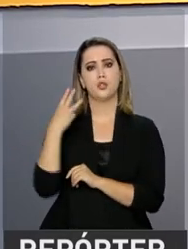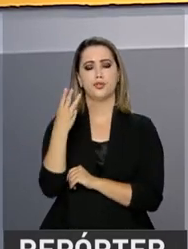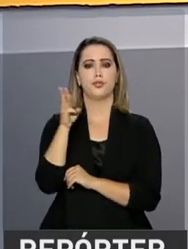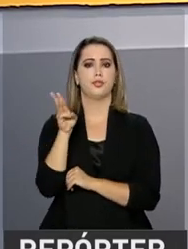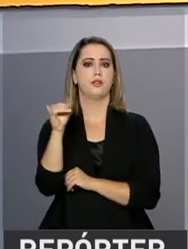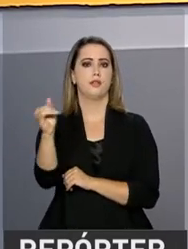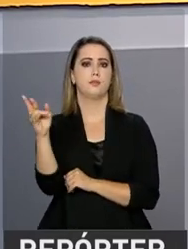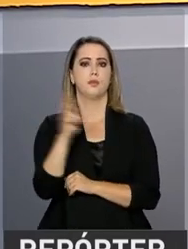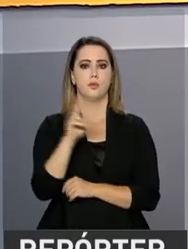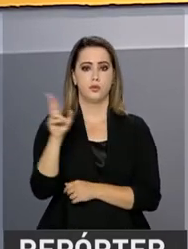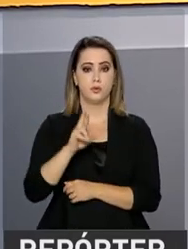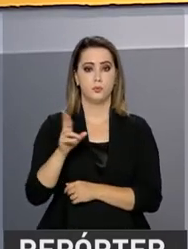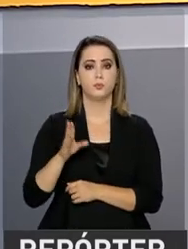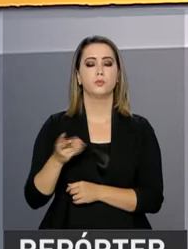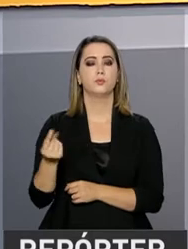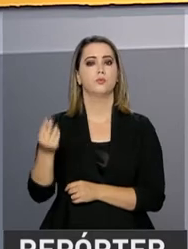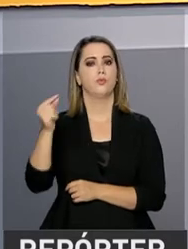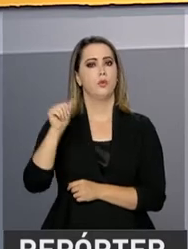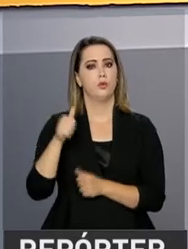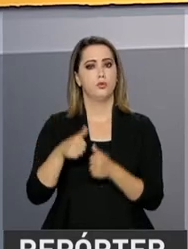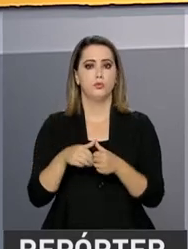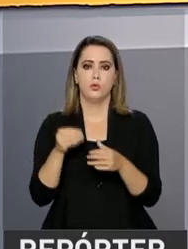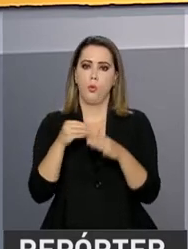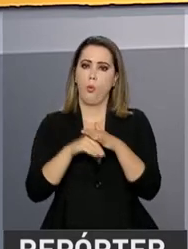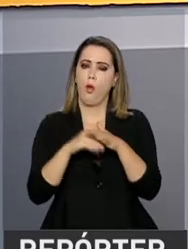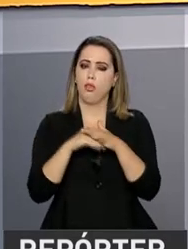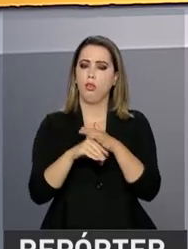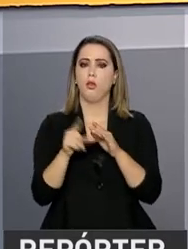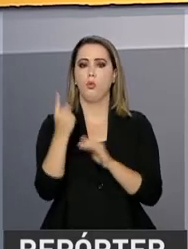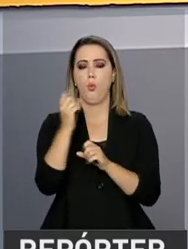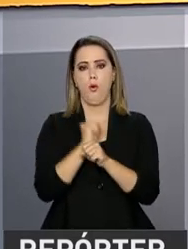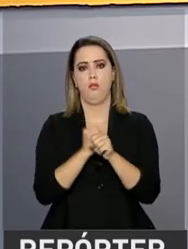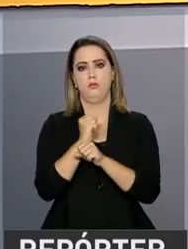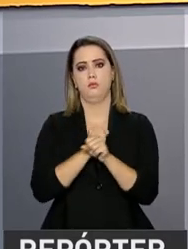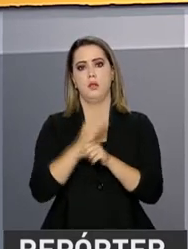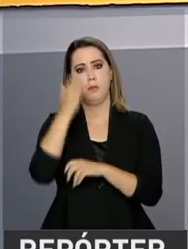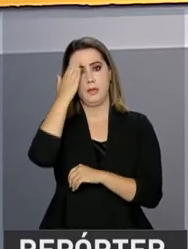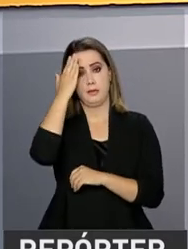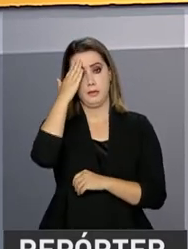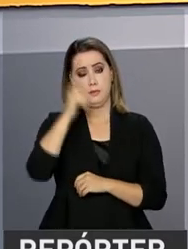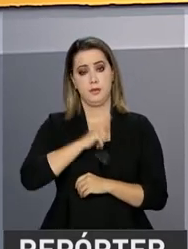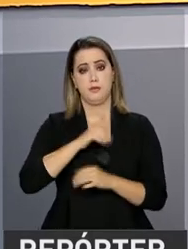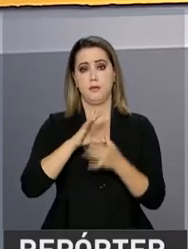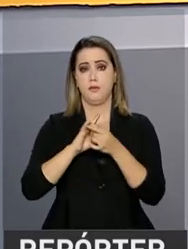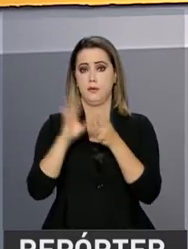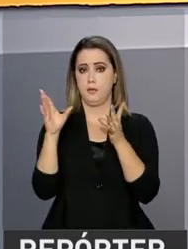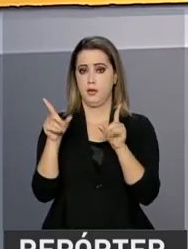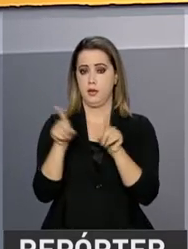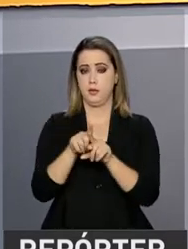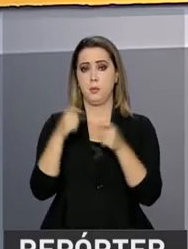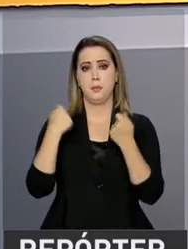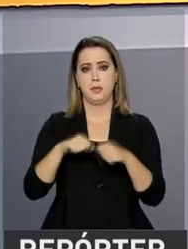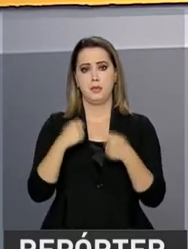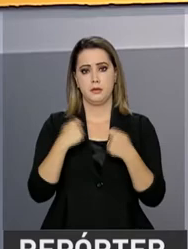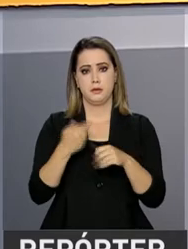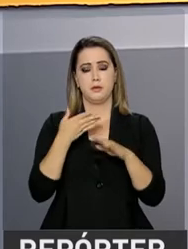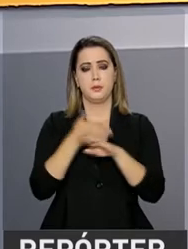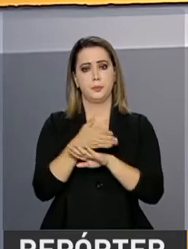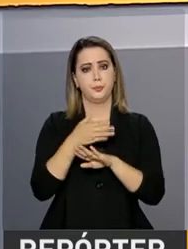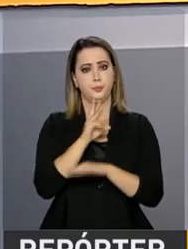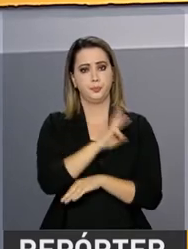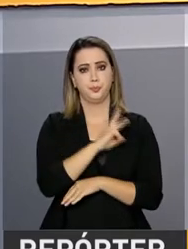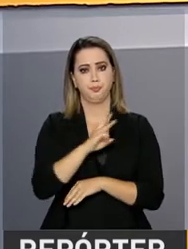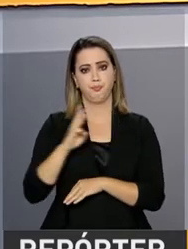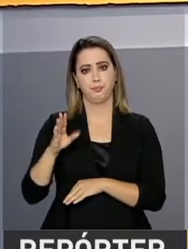bilhões de reais e os recursos ficam na conta por um ano para saber se teve a declaração liberada o contribuinte deve acessar a página